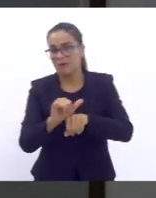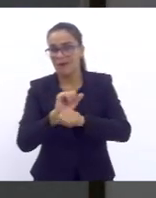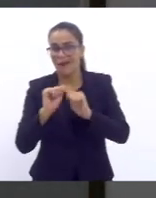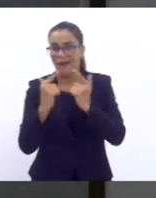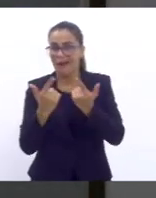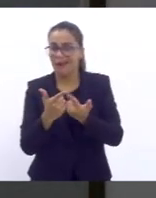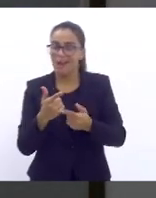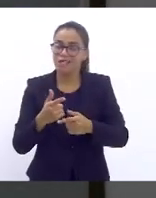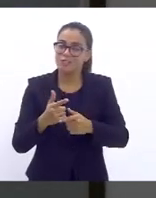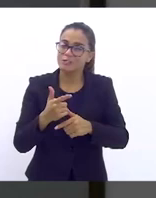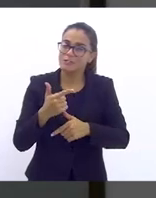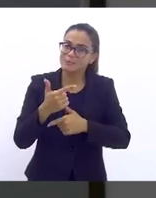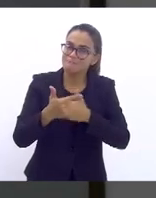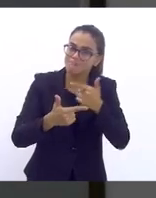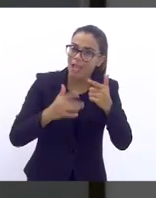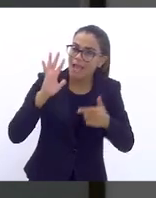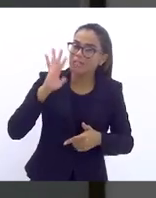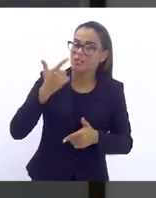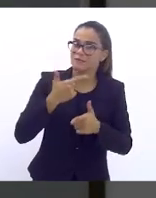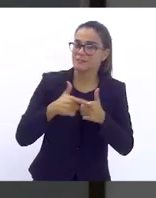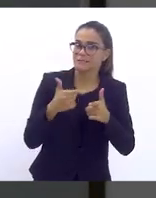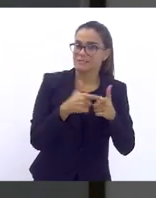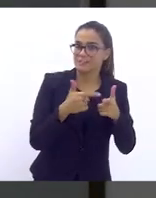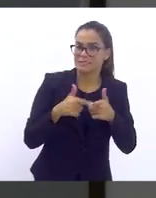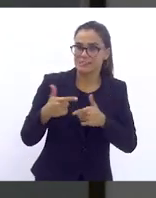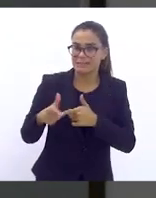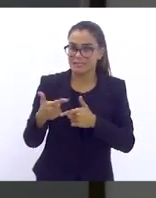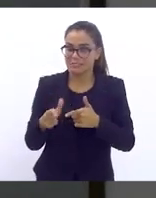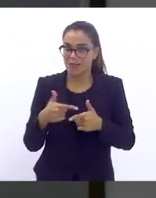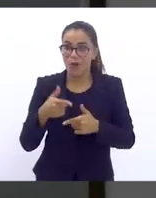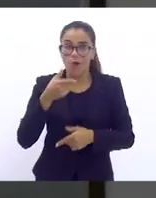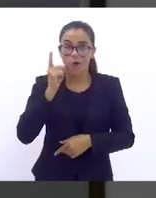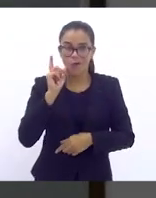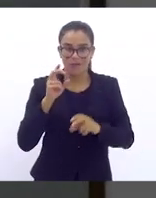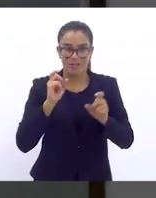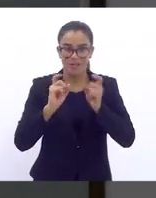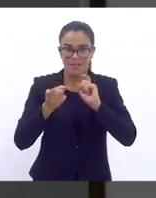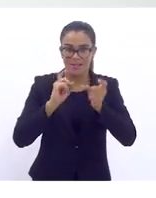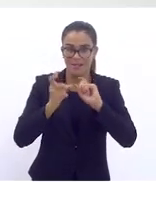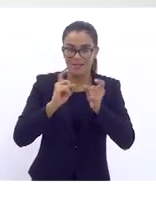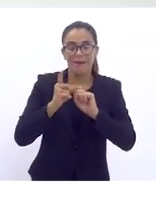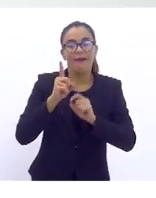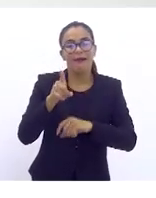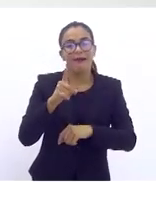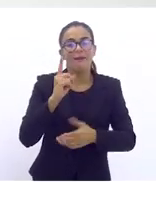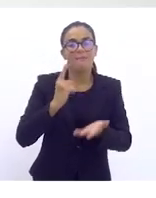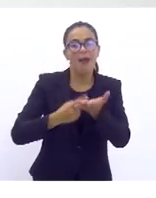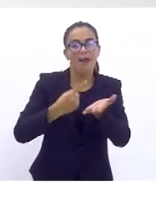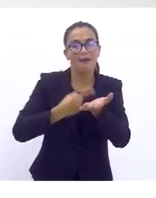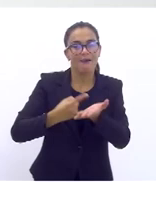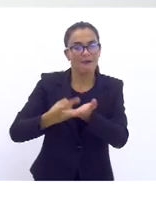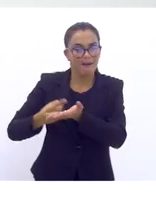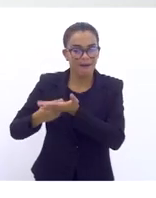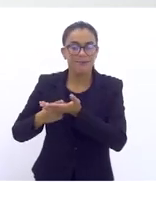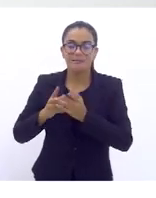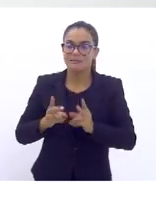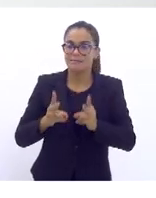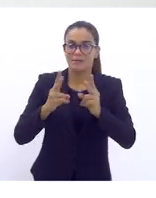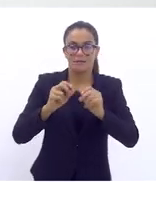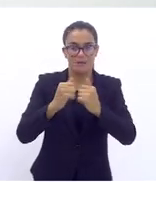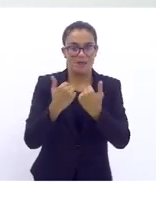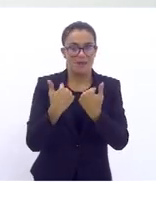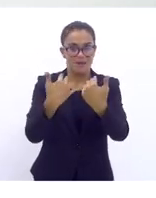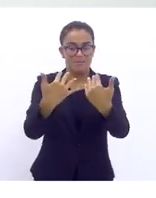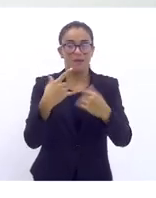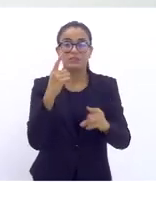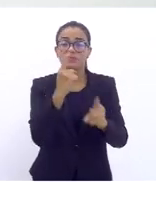esses gargalos por exemplo a reunião Nossa de ontem A ideia é que a gente faça uma audiência pública porque você tenta a gente